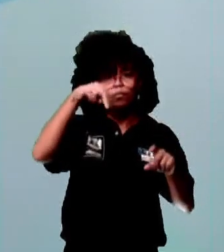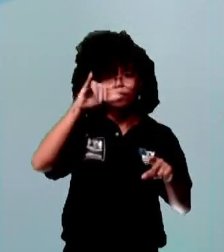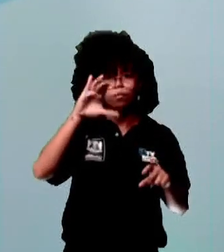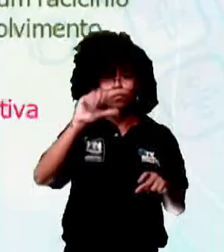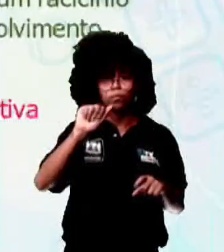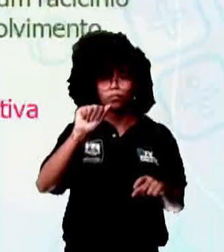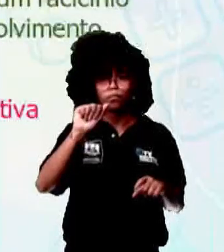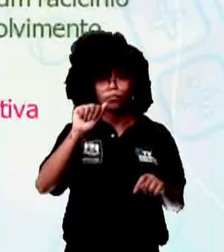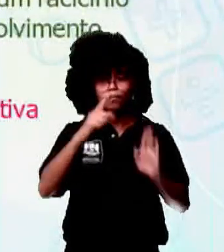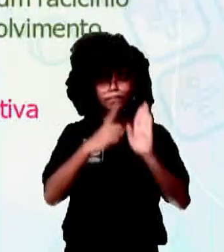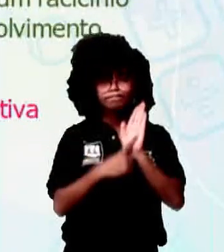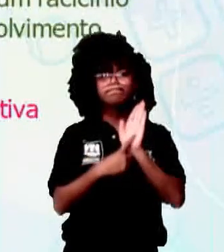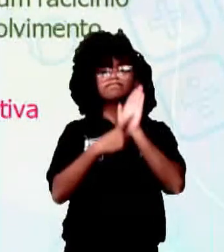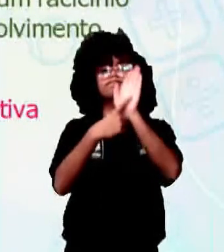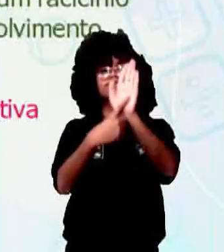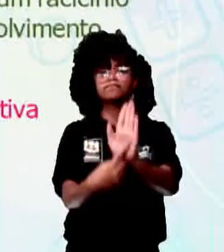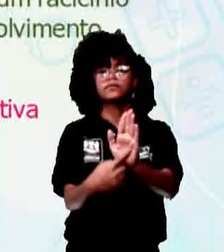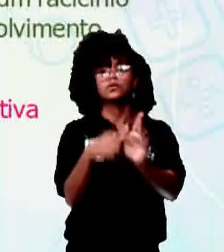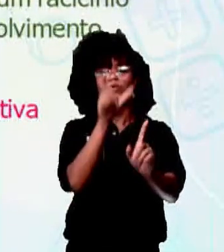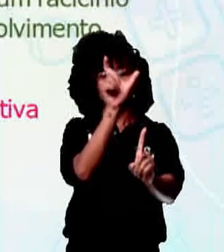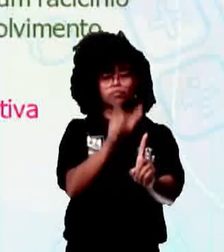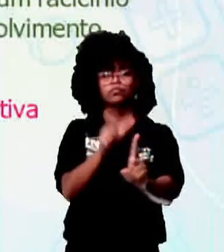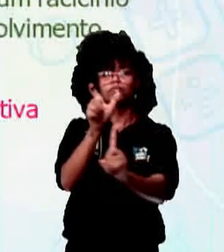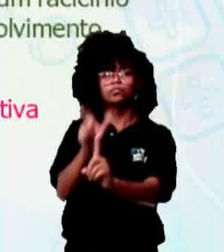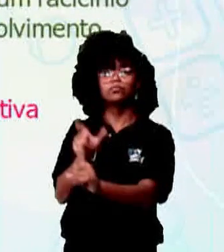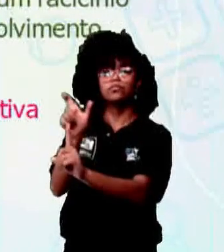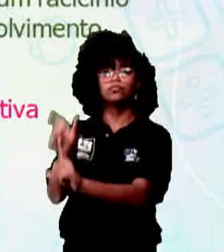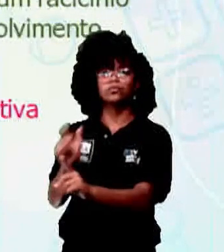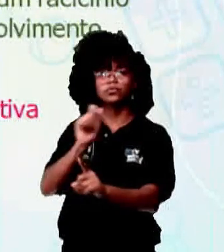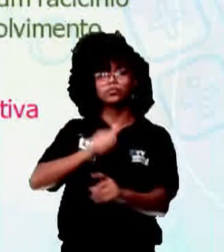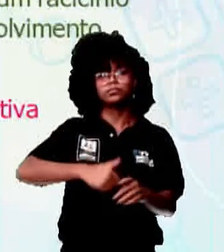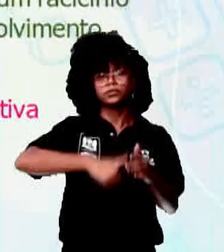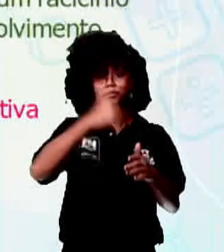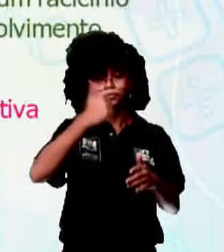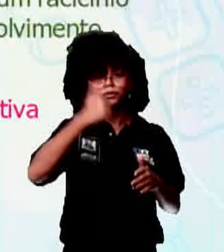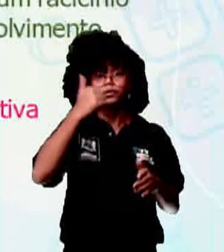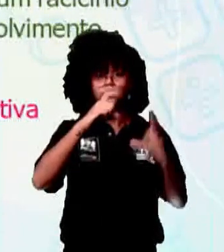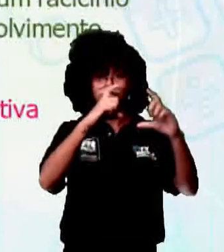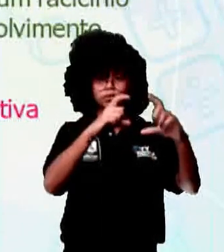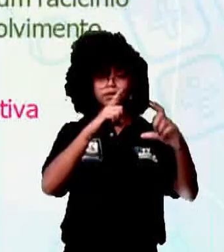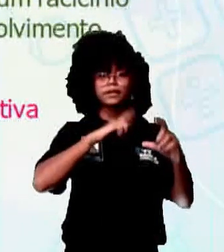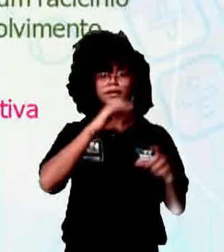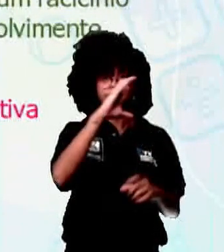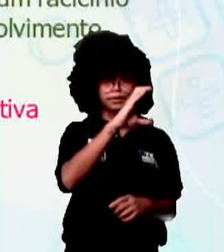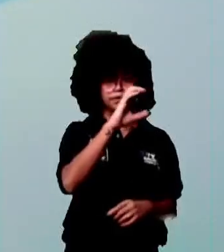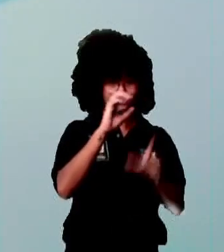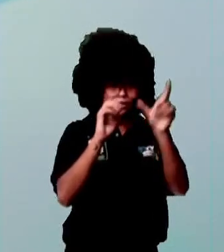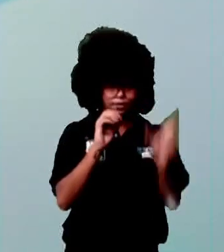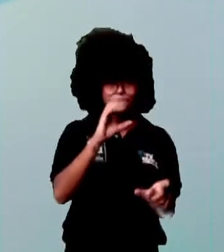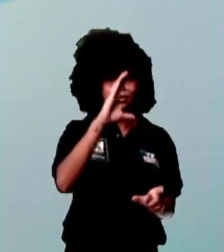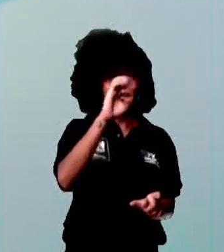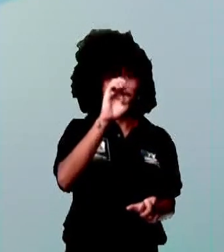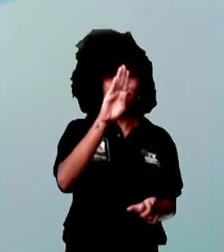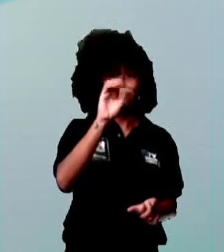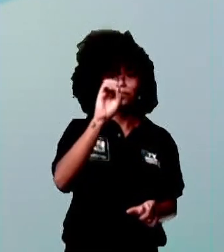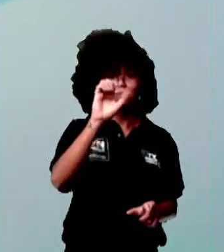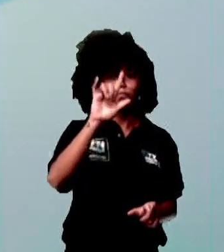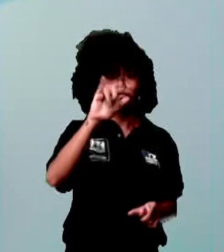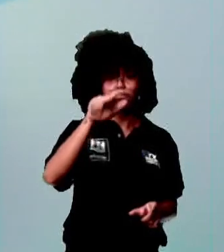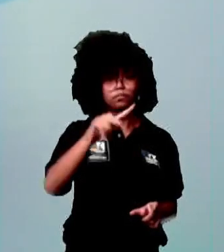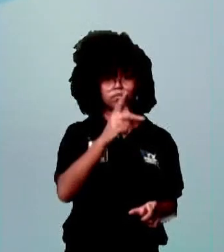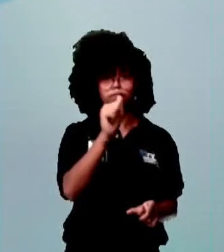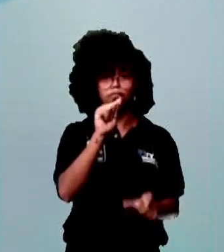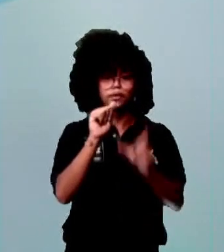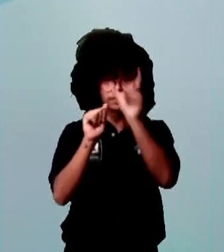a apresentação desses personagens logo no primeiro quadro. Nós temos o Cebolinha e a Mônica, onde o